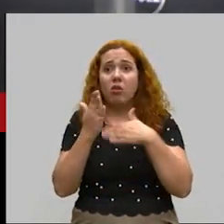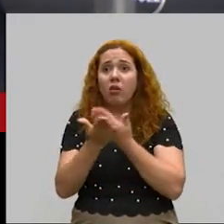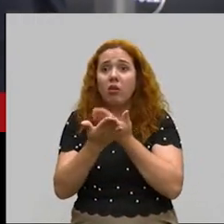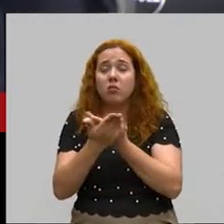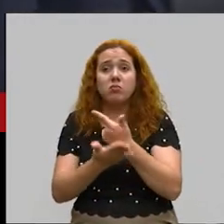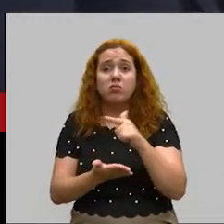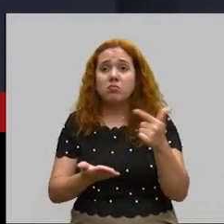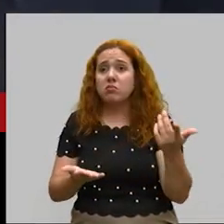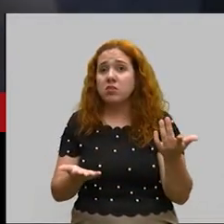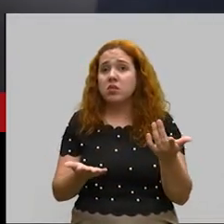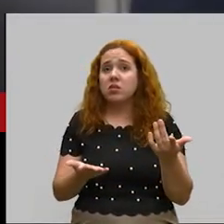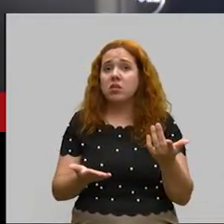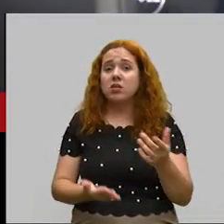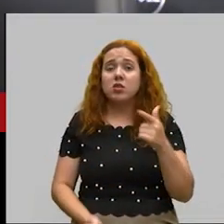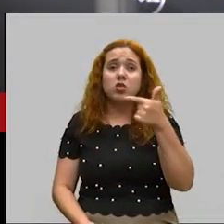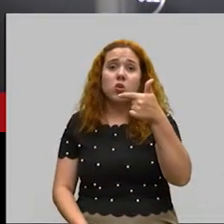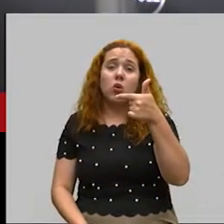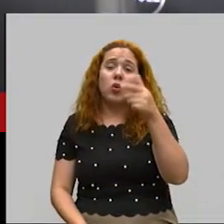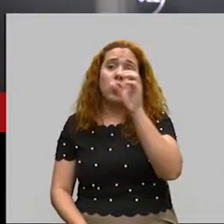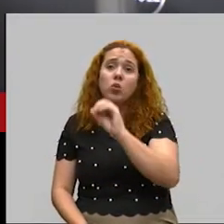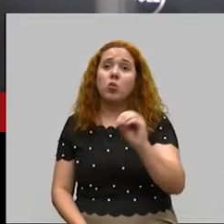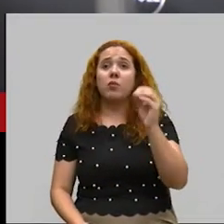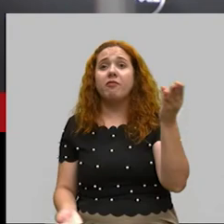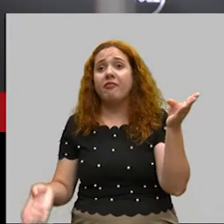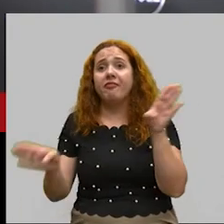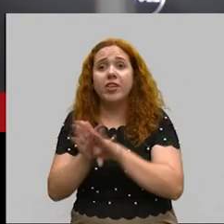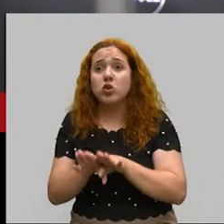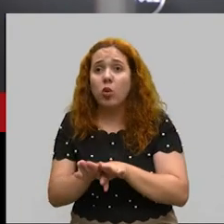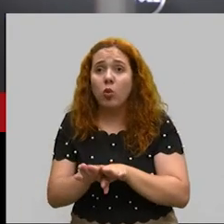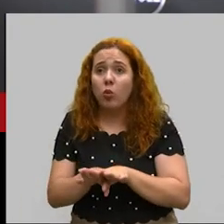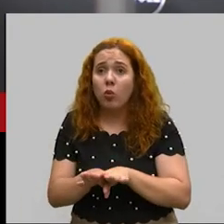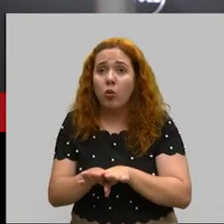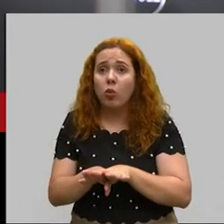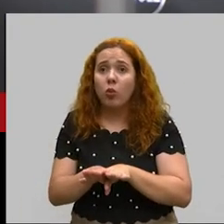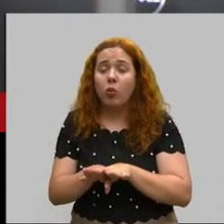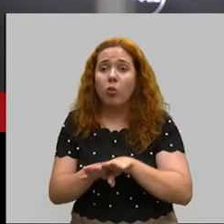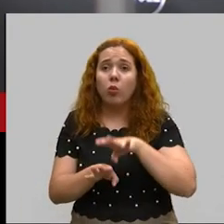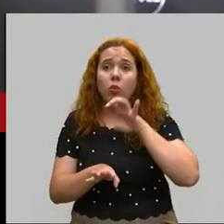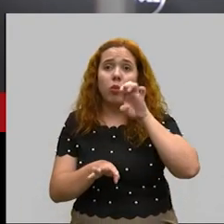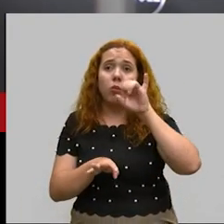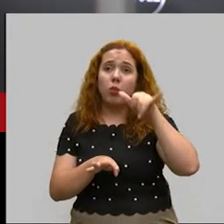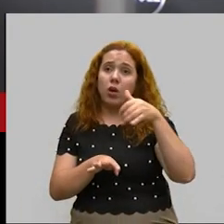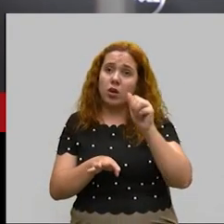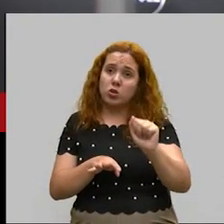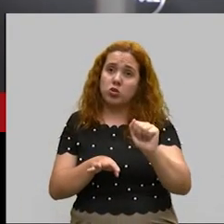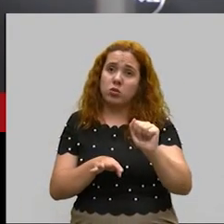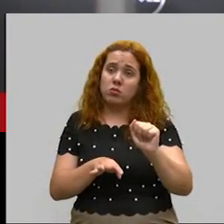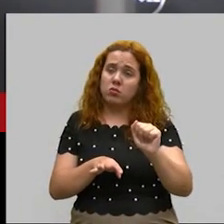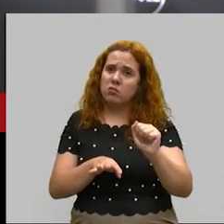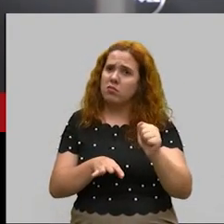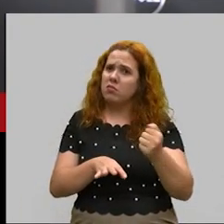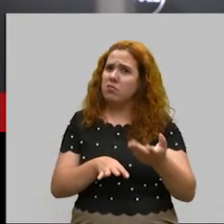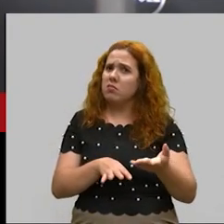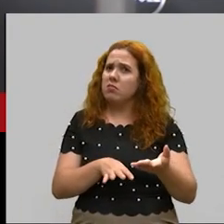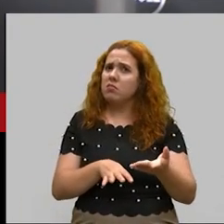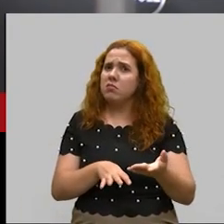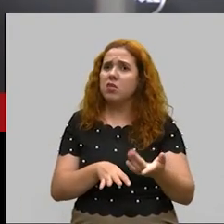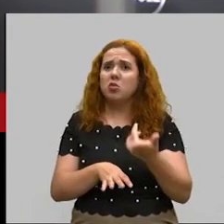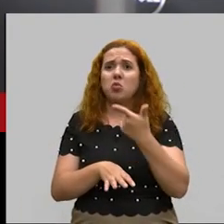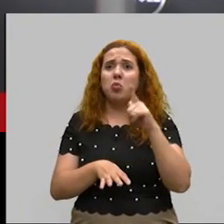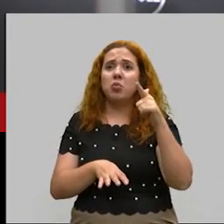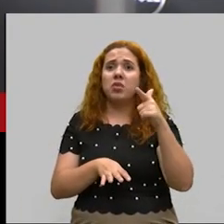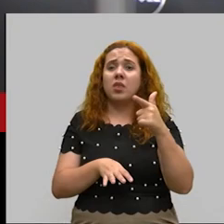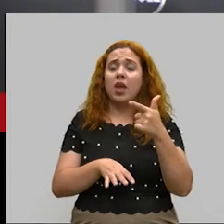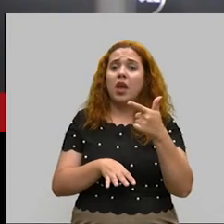simplesmente porque no dia 2 de outubro foi fechada uma turma de EJA que eh se alega não ter número